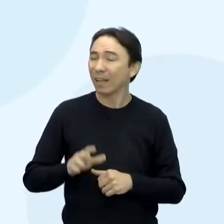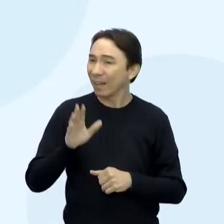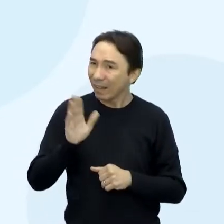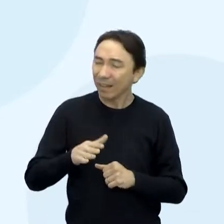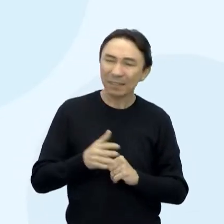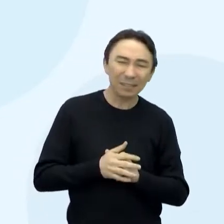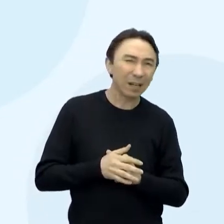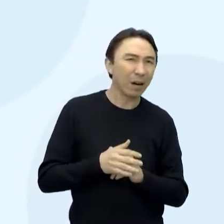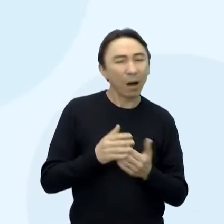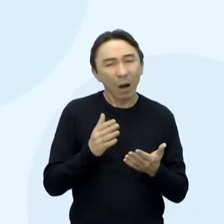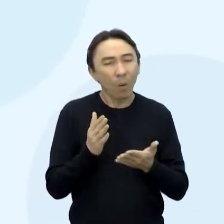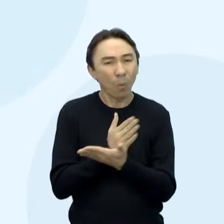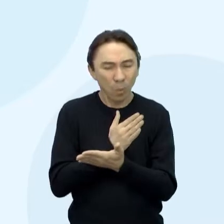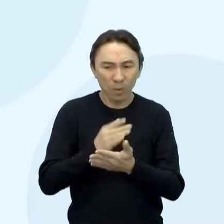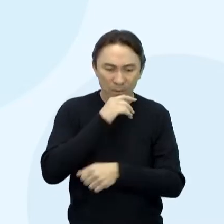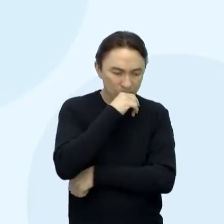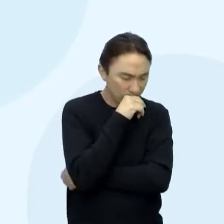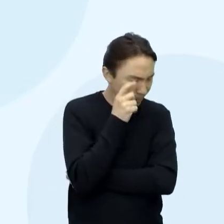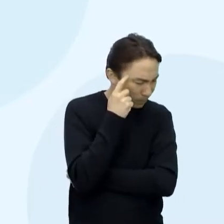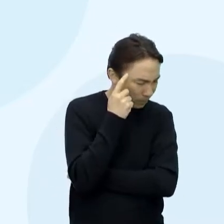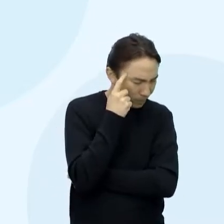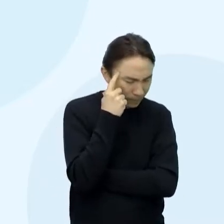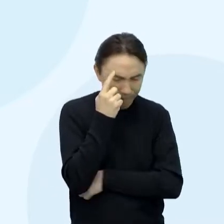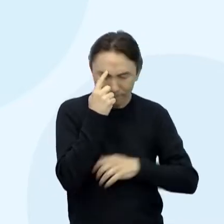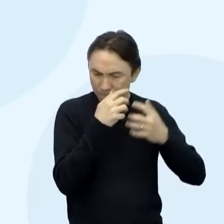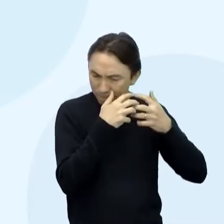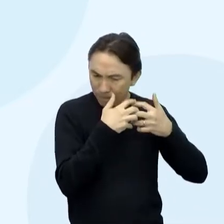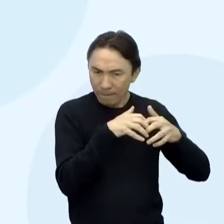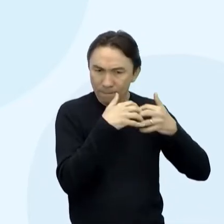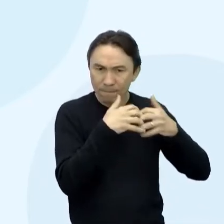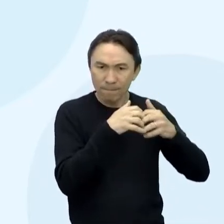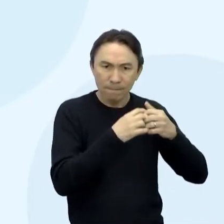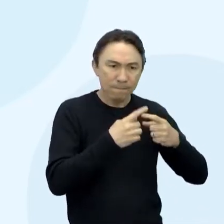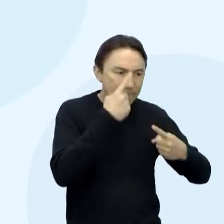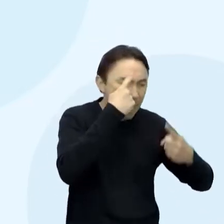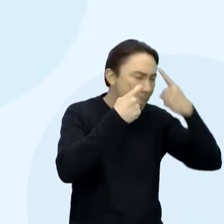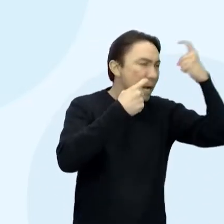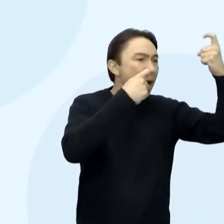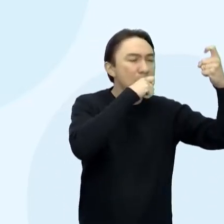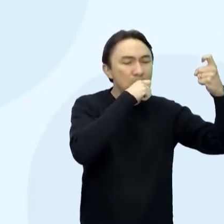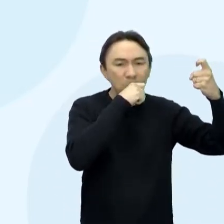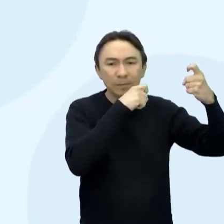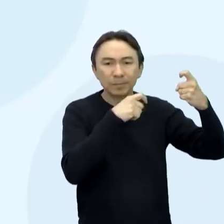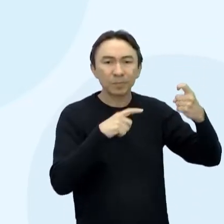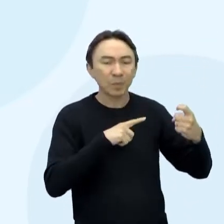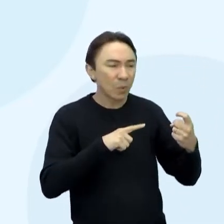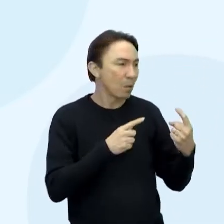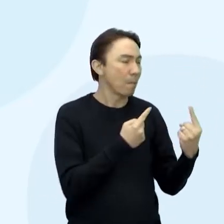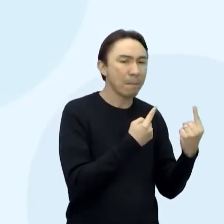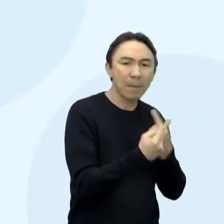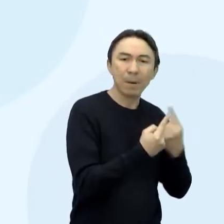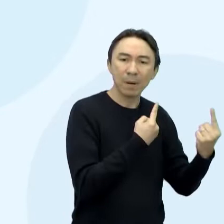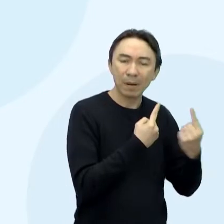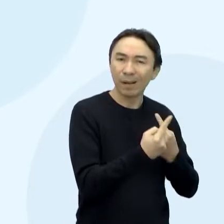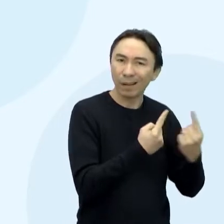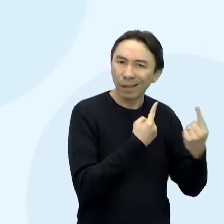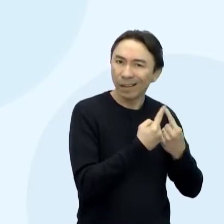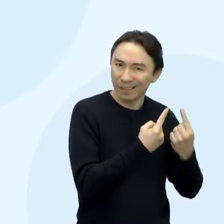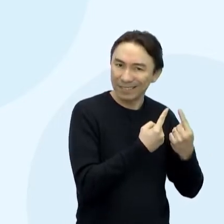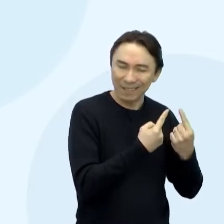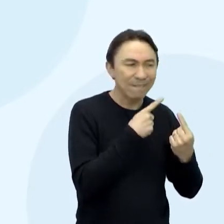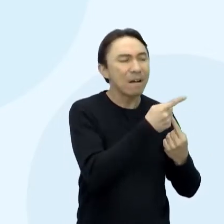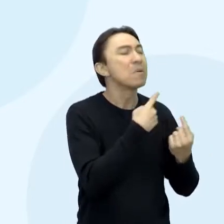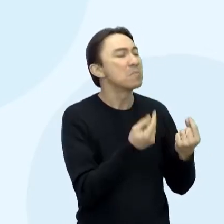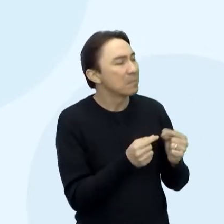e criar ideias, utilizando brainstorms e debate. Então, brainstorms nada mais é do que chuva de